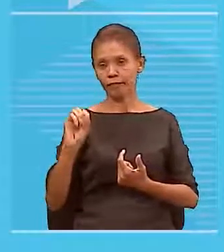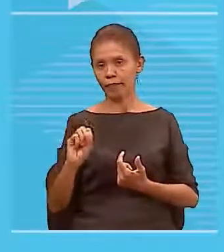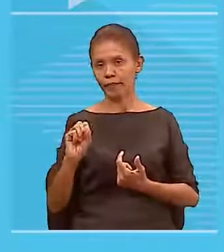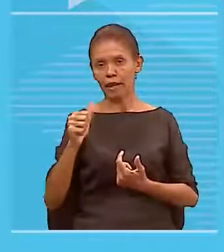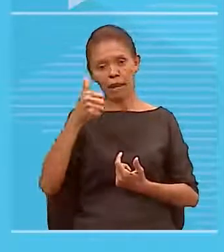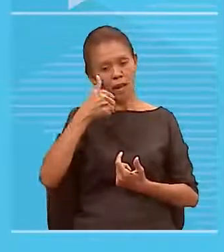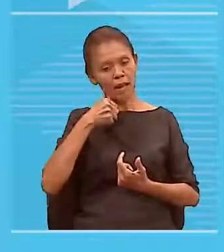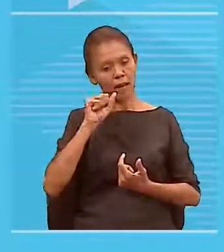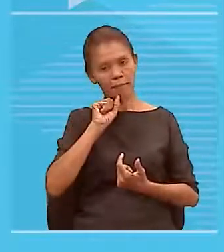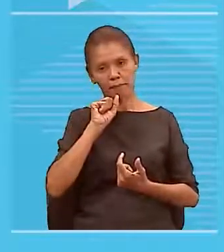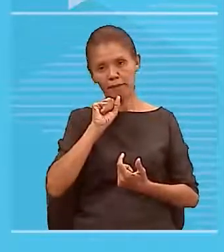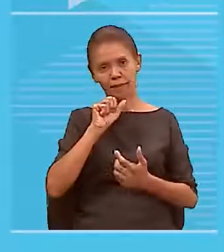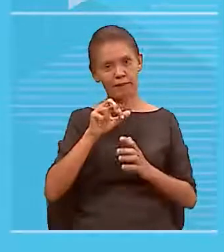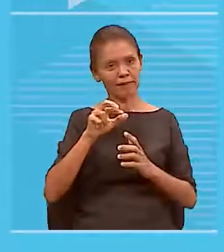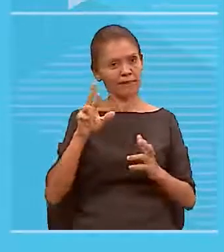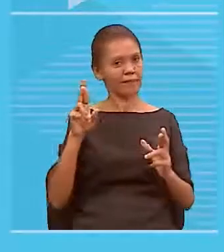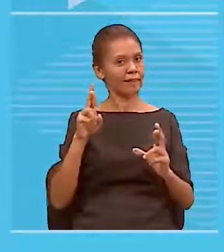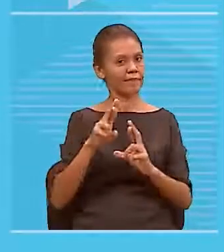né